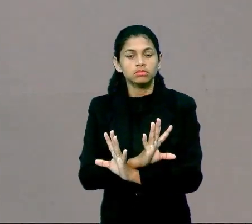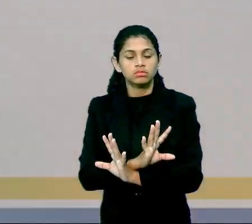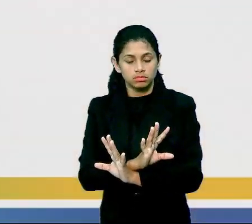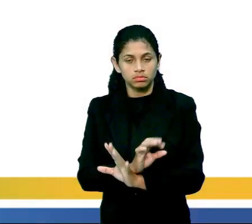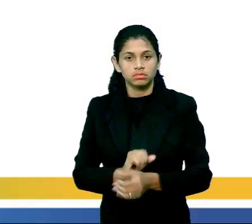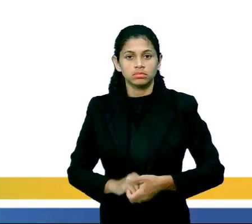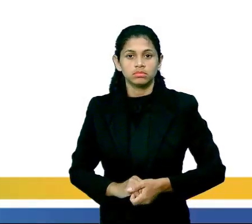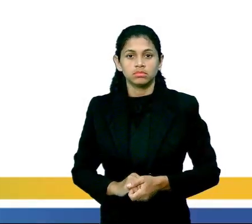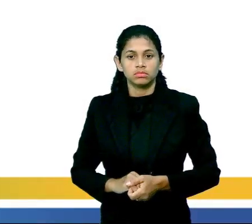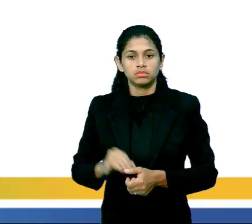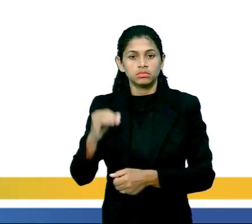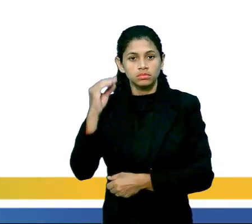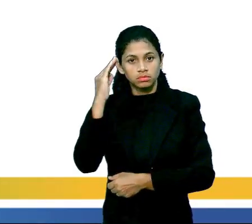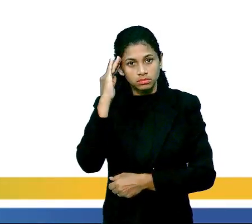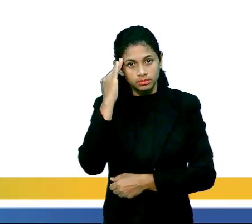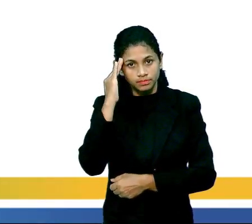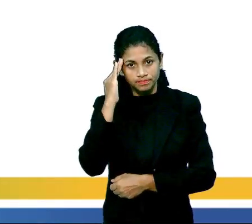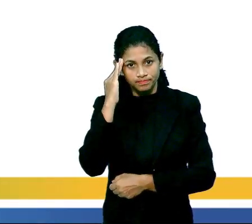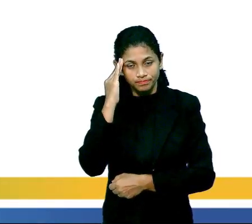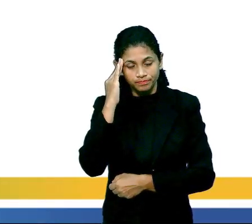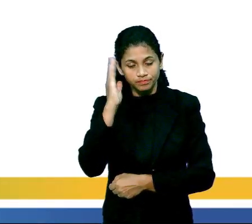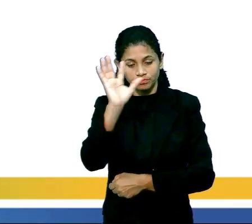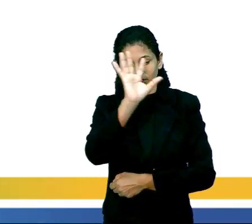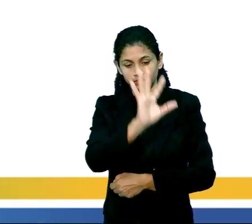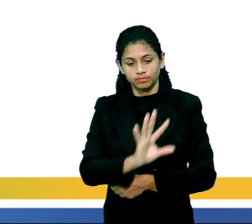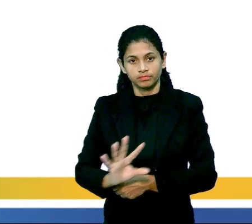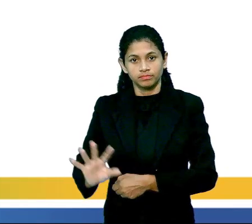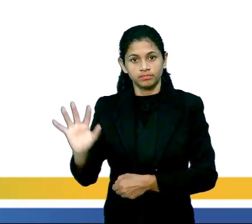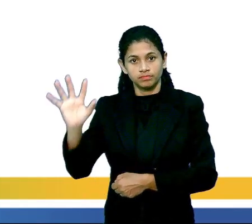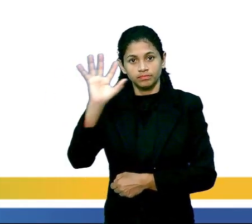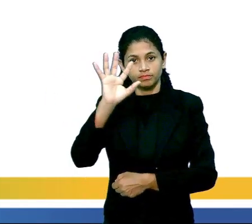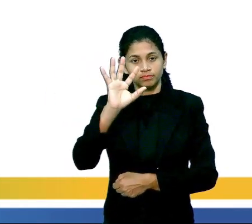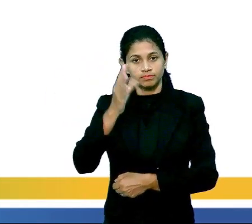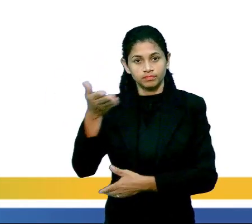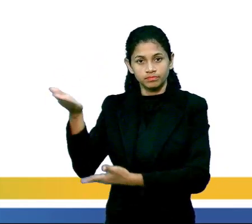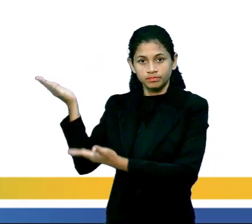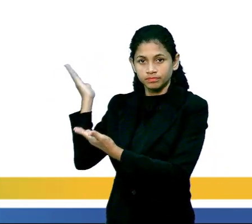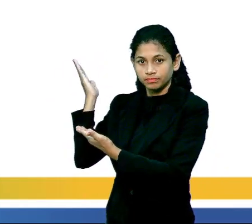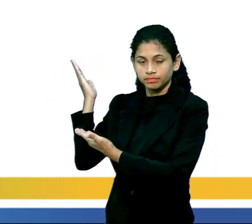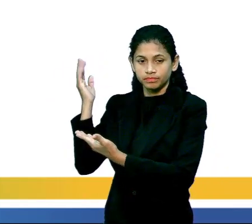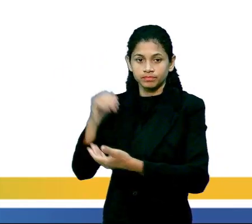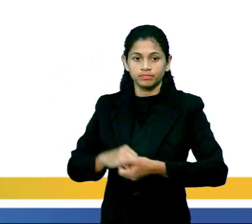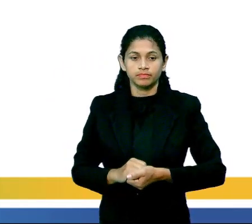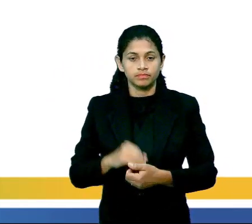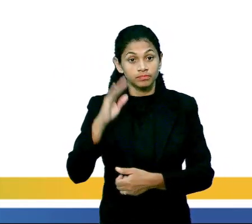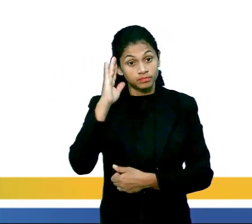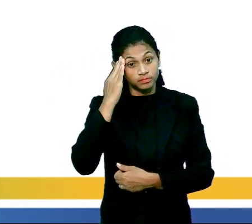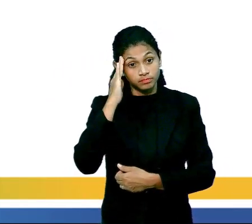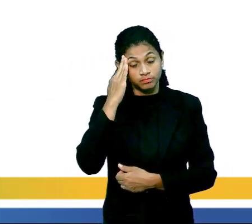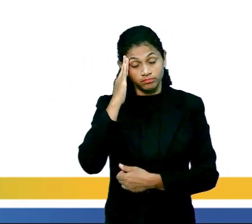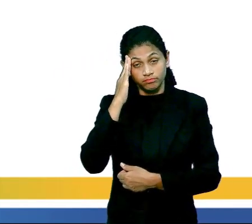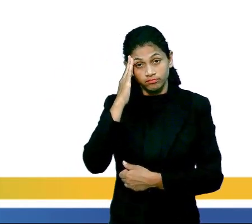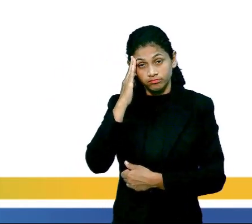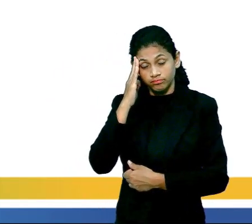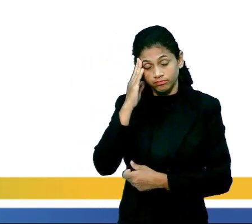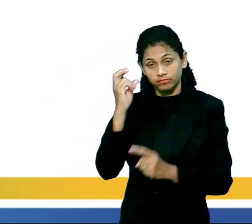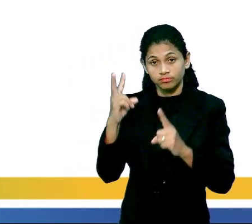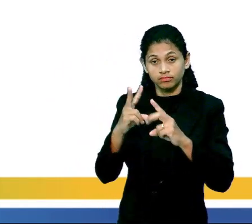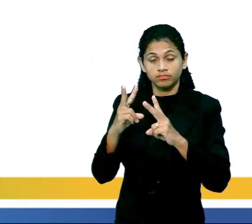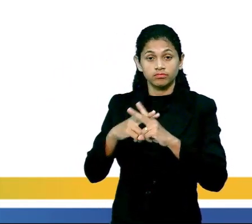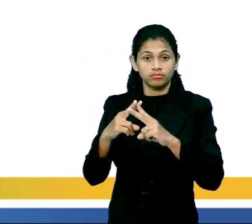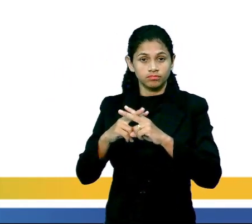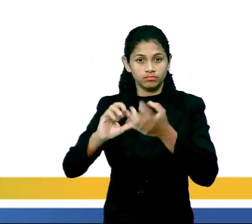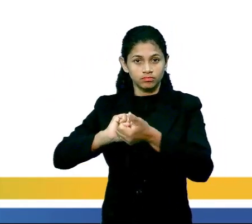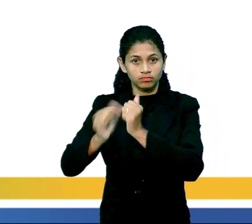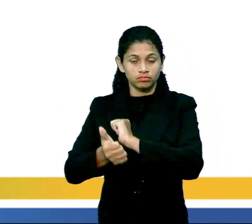tendo plenitude disso, a gente faz em nosso mapeamento geral, que é entender a luta, que vai ser aquele direcionamento de ataque e